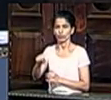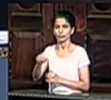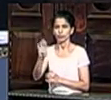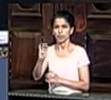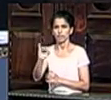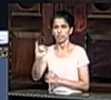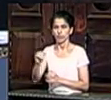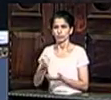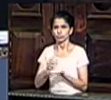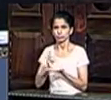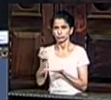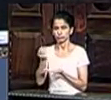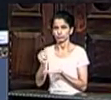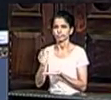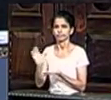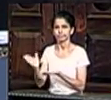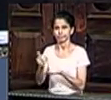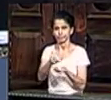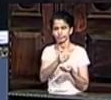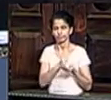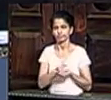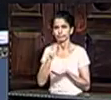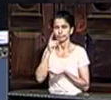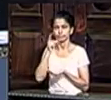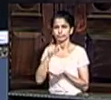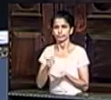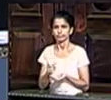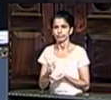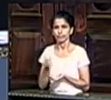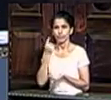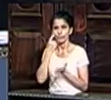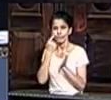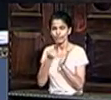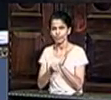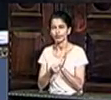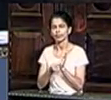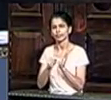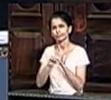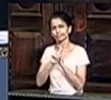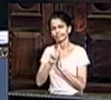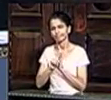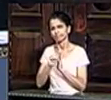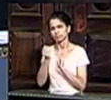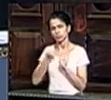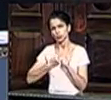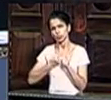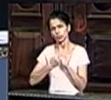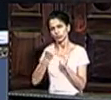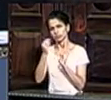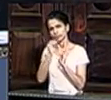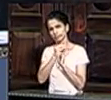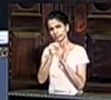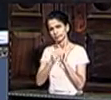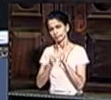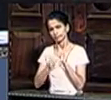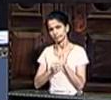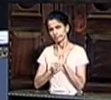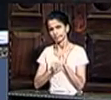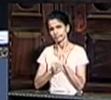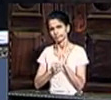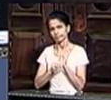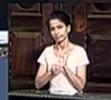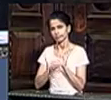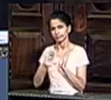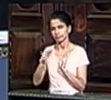corrente org que se analisados os números vão a projeção nós terminamos o ano em torno de